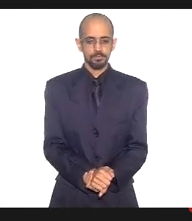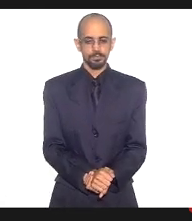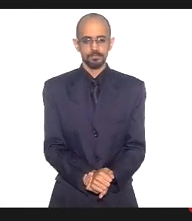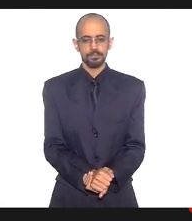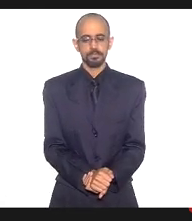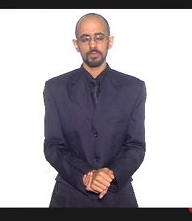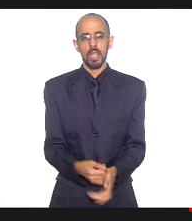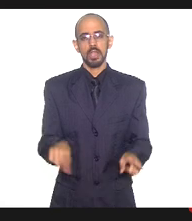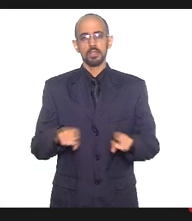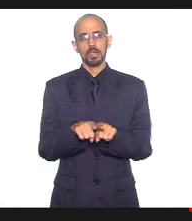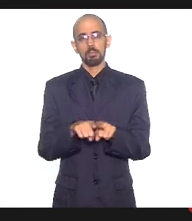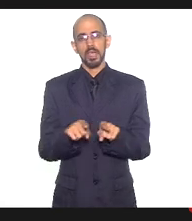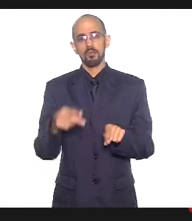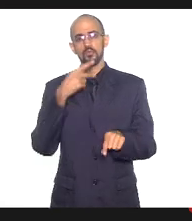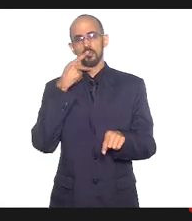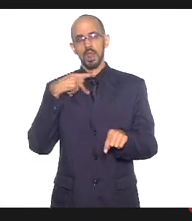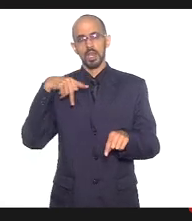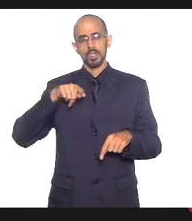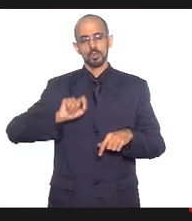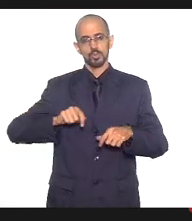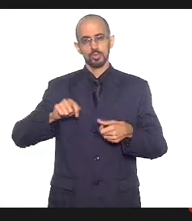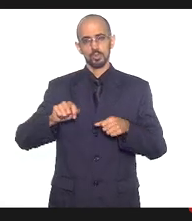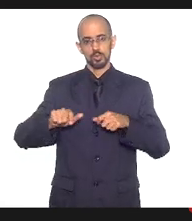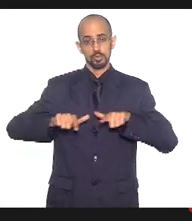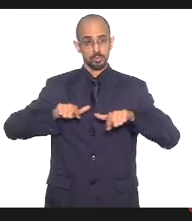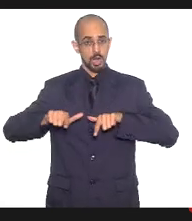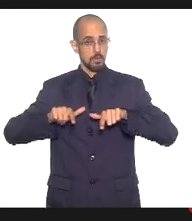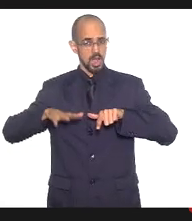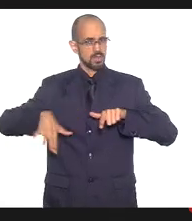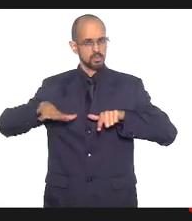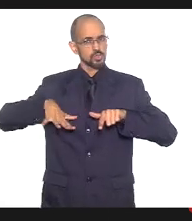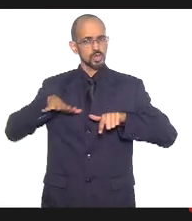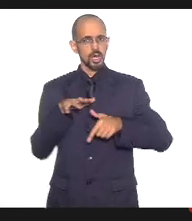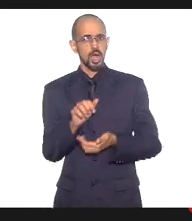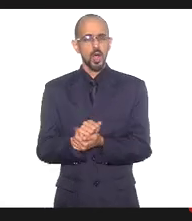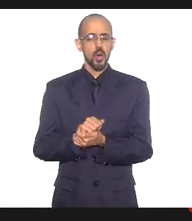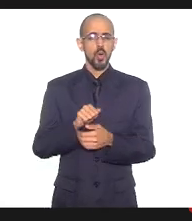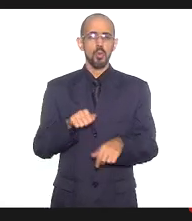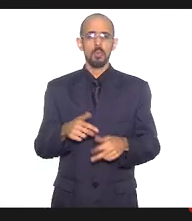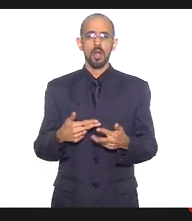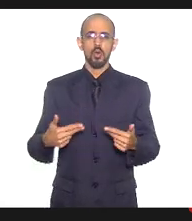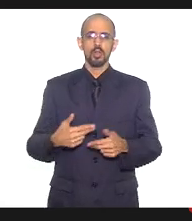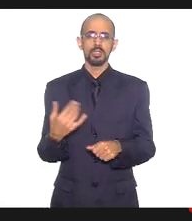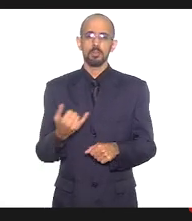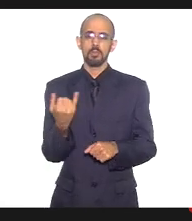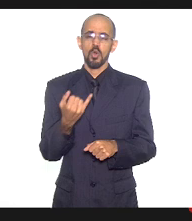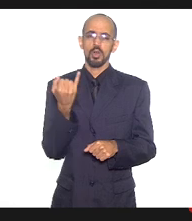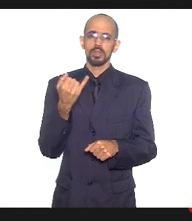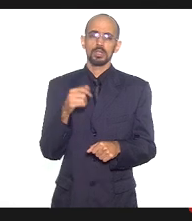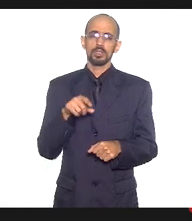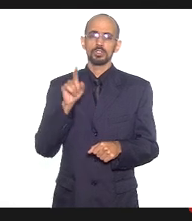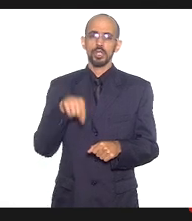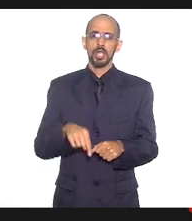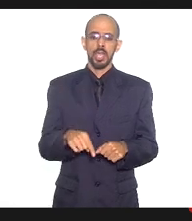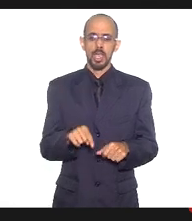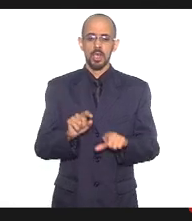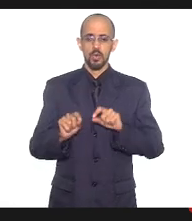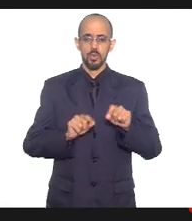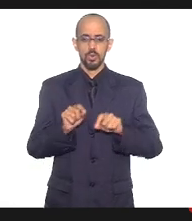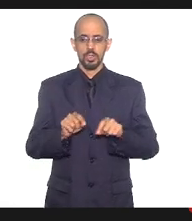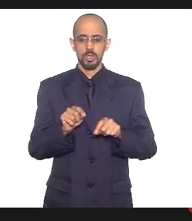Já falando do operador, a gente adentra novamente outro ponto de suma importância, que talvez seja um dos mais importantes, que é a definição de qual